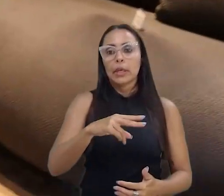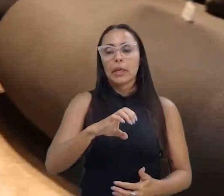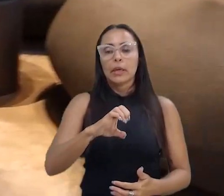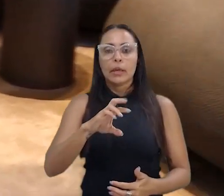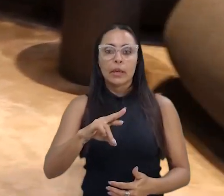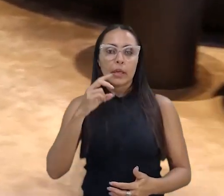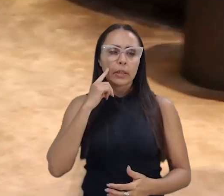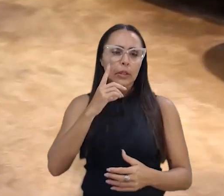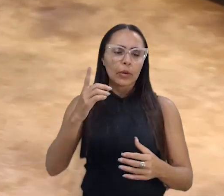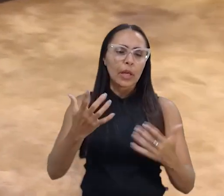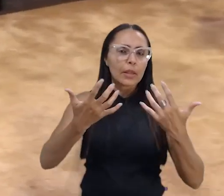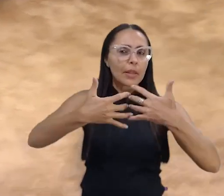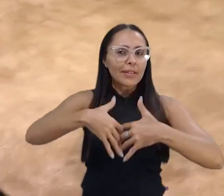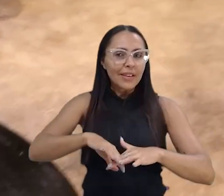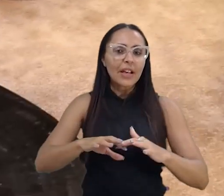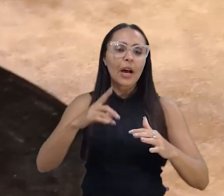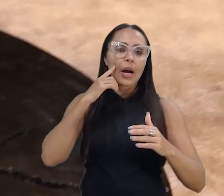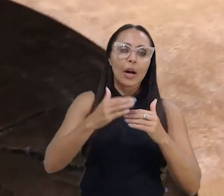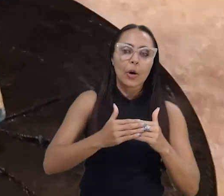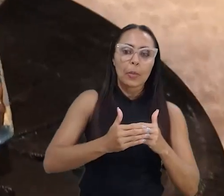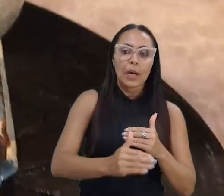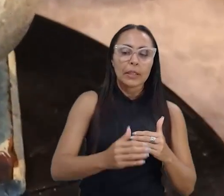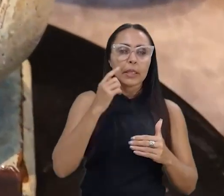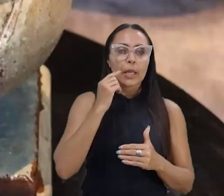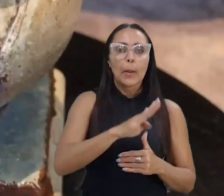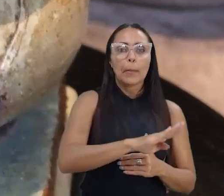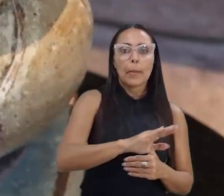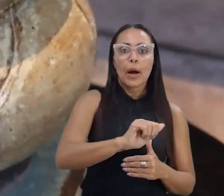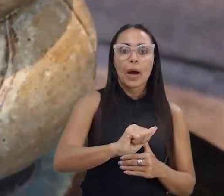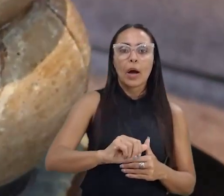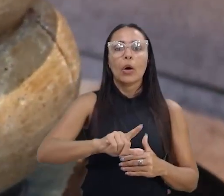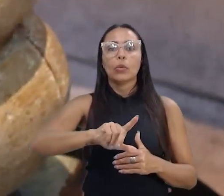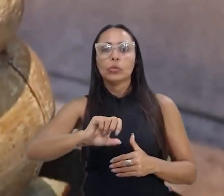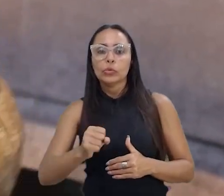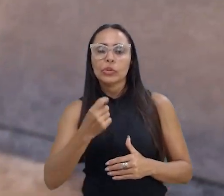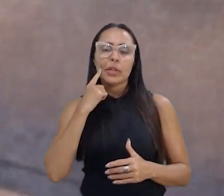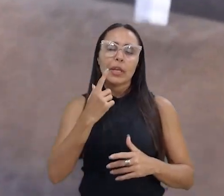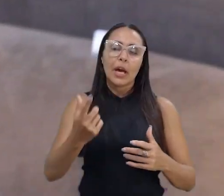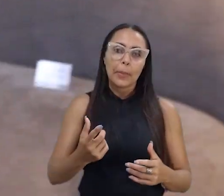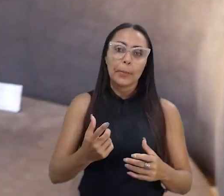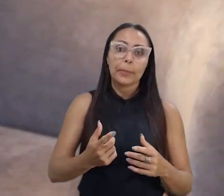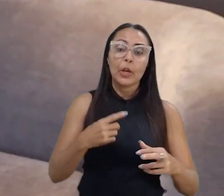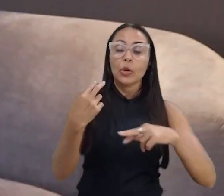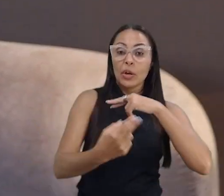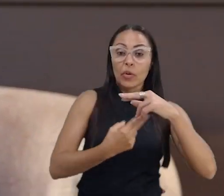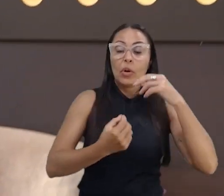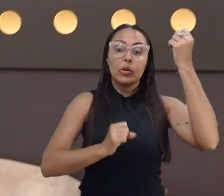tornou uma força motriz das tendências a partir da Bauhaus e a conexão entre o design e a produção industrial,